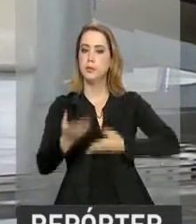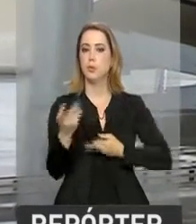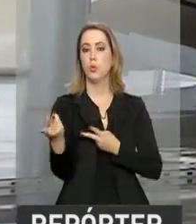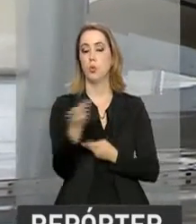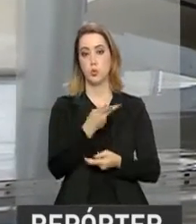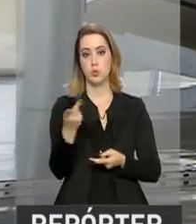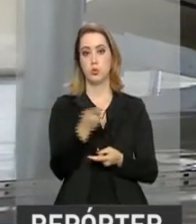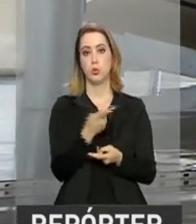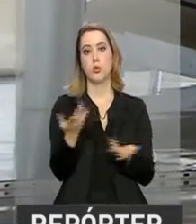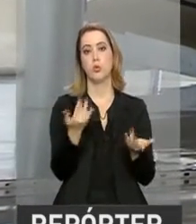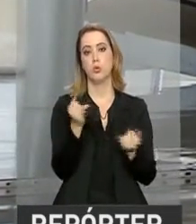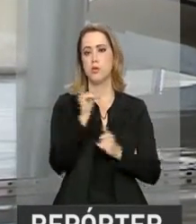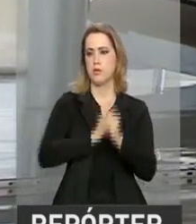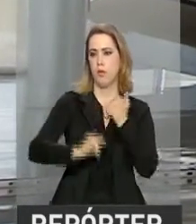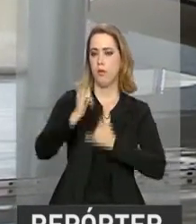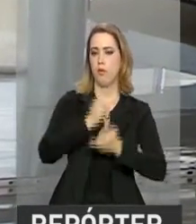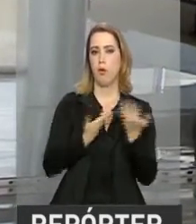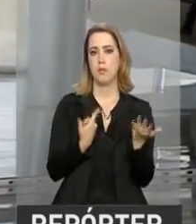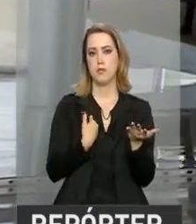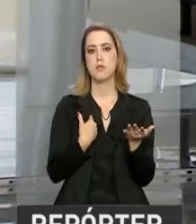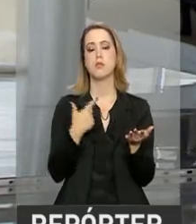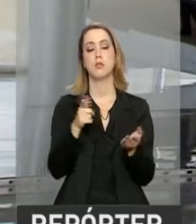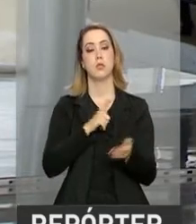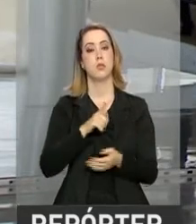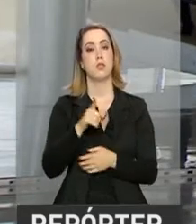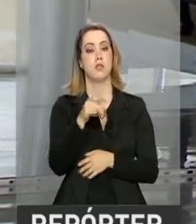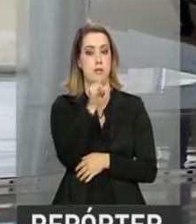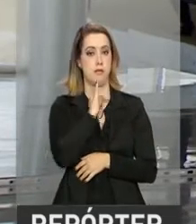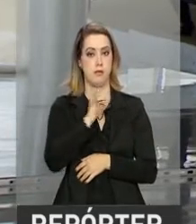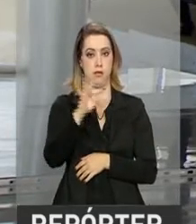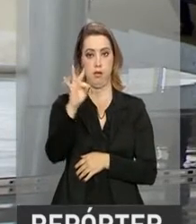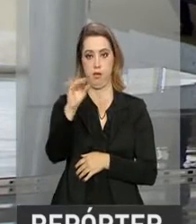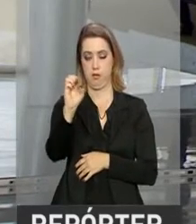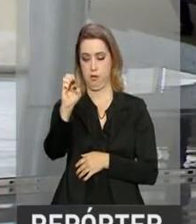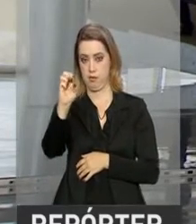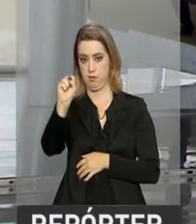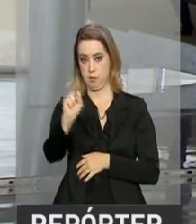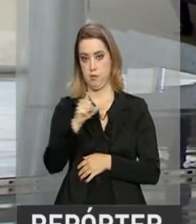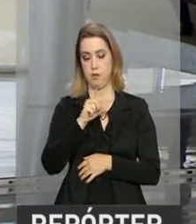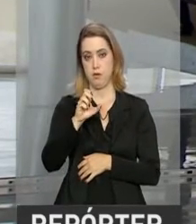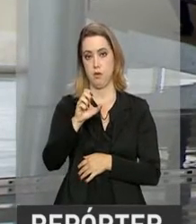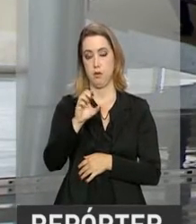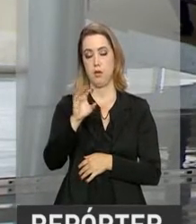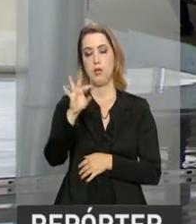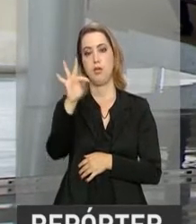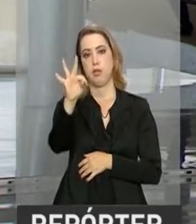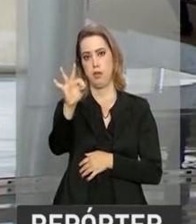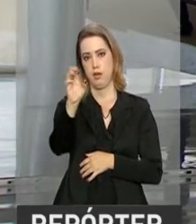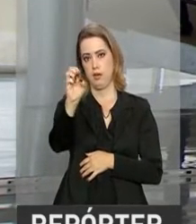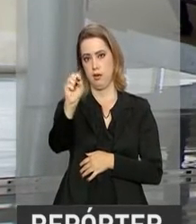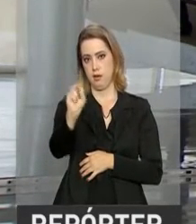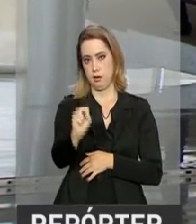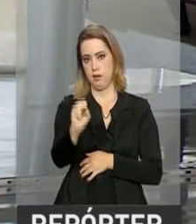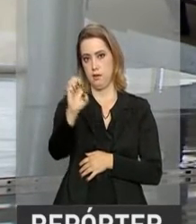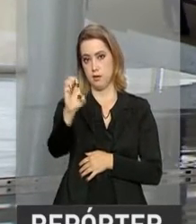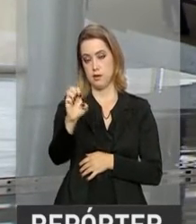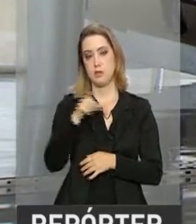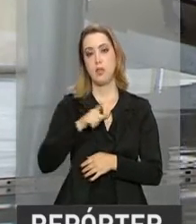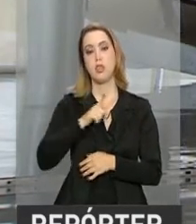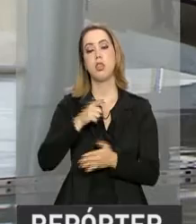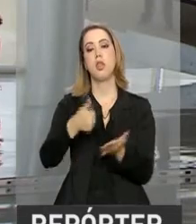federal. O TSE tem, por exemplo, a biometria de todos os eleitores do país. A ideia é que, no futuro, os bancos de